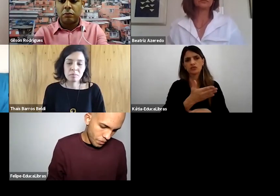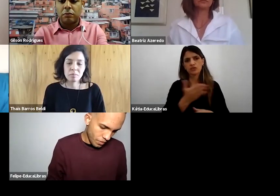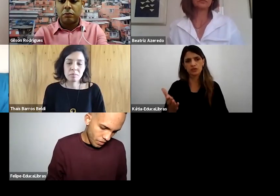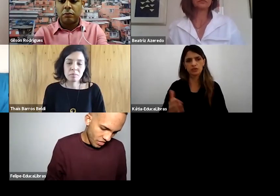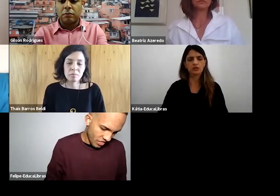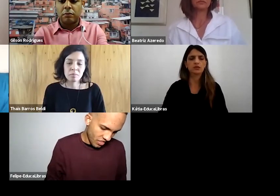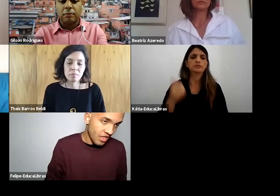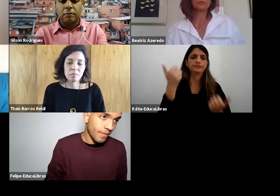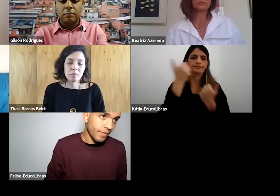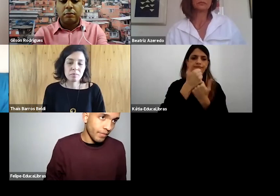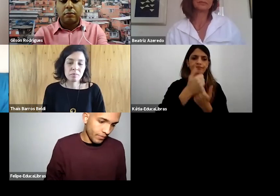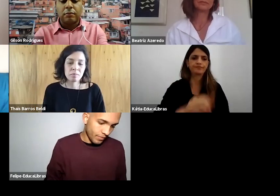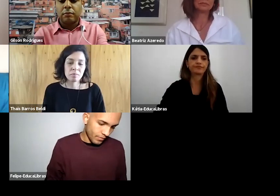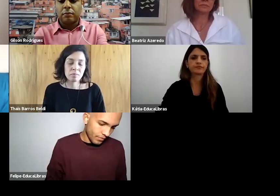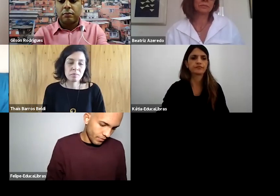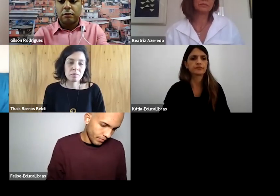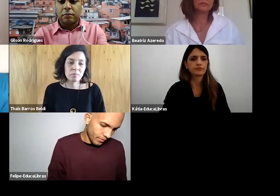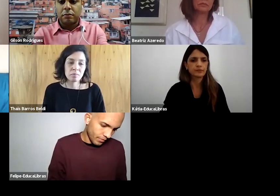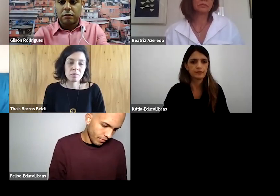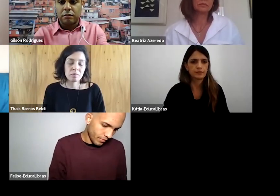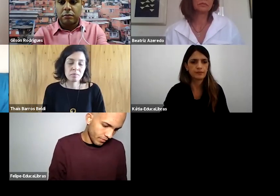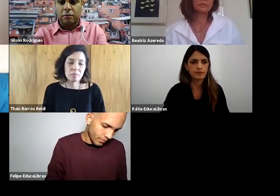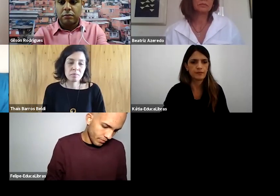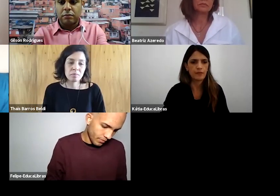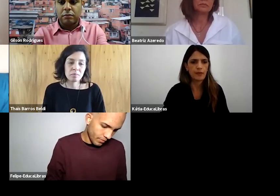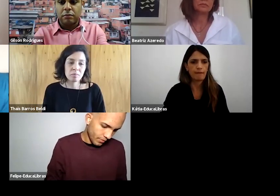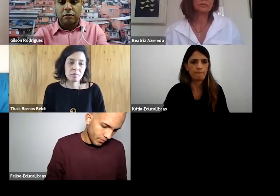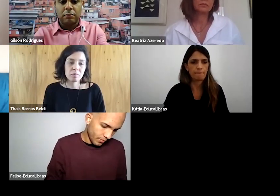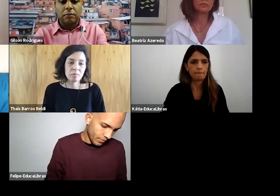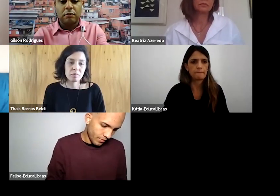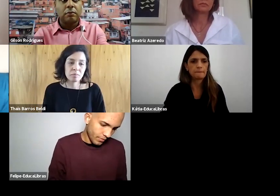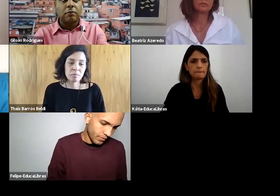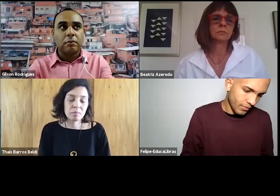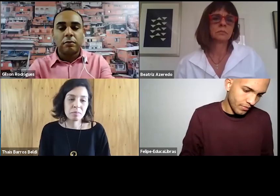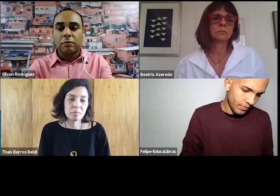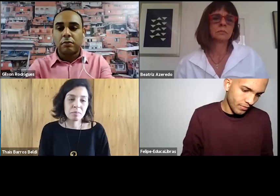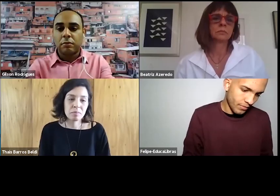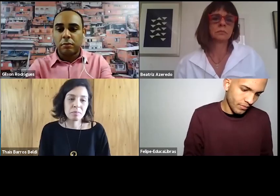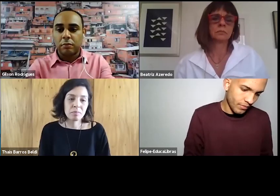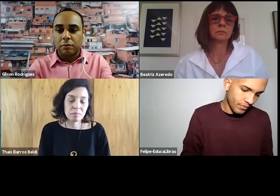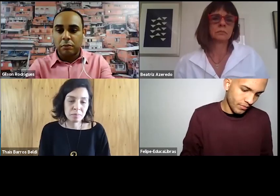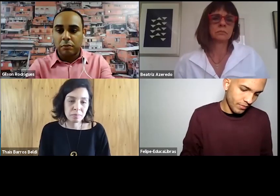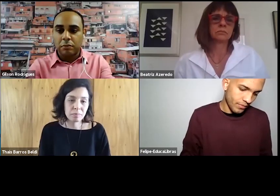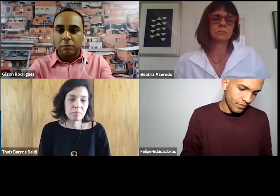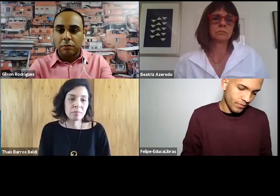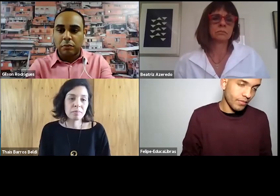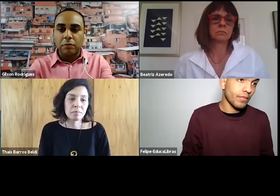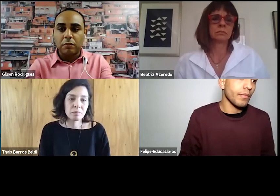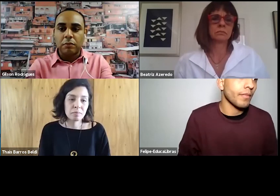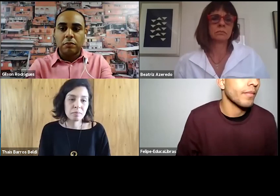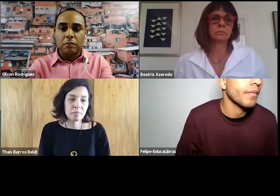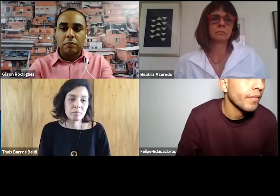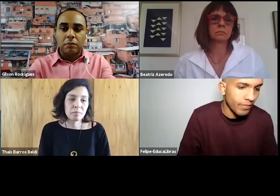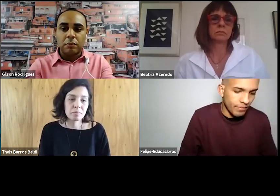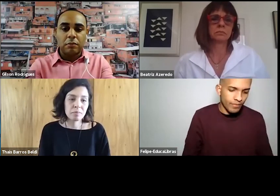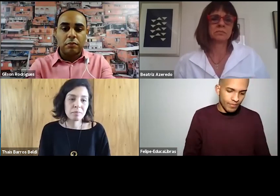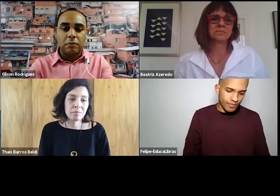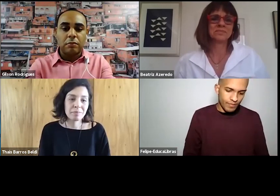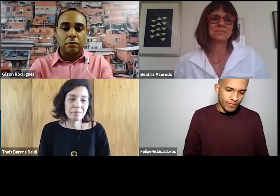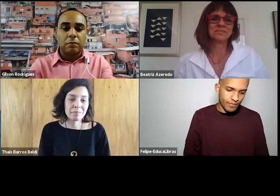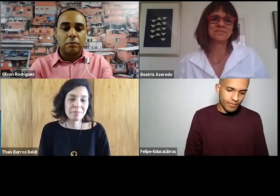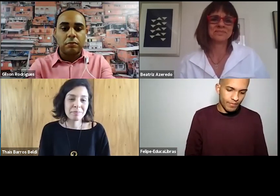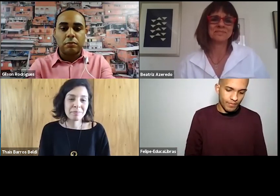painel para ajudar a gente a divulgar esse mapa, né? E é isso, deixo